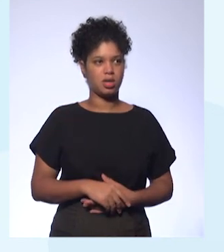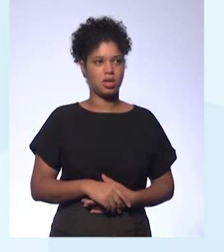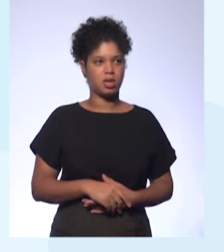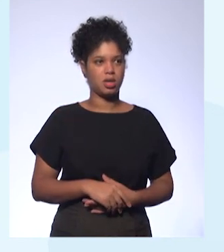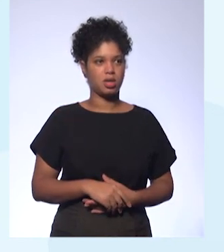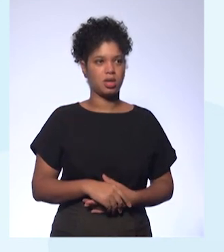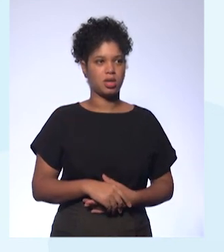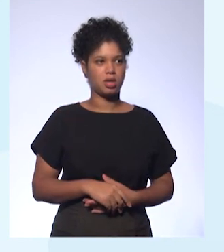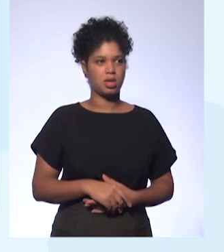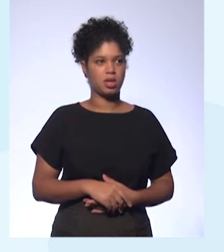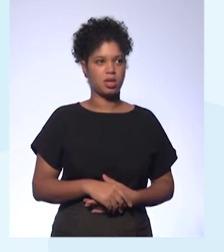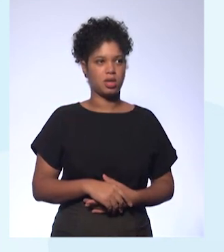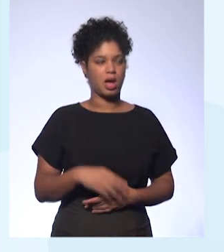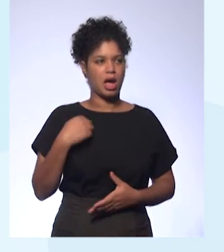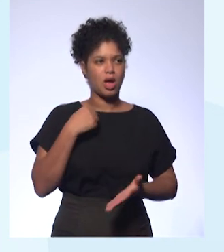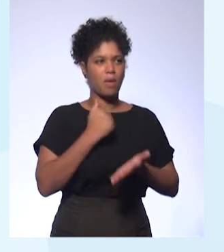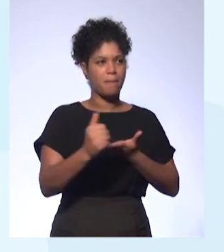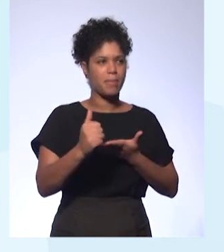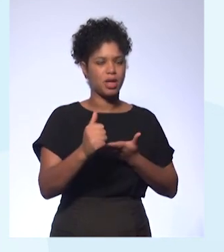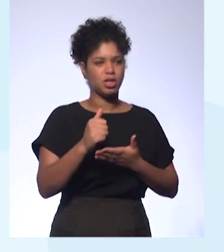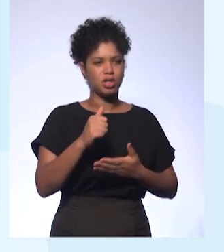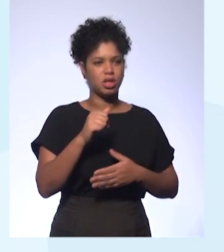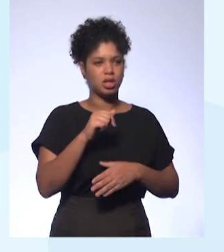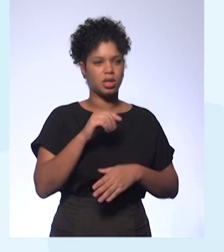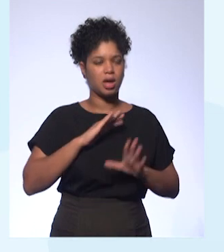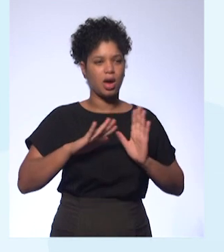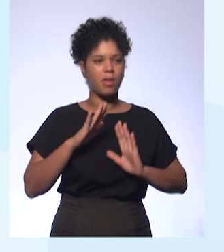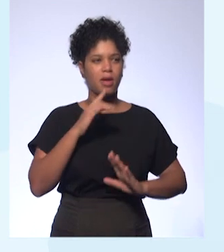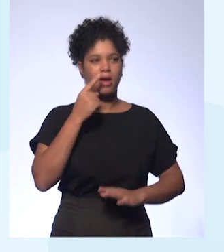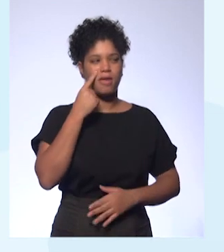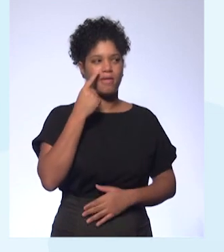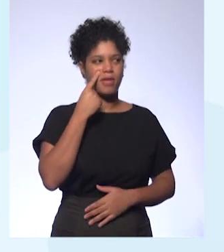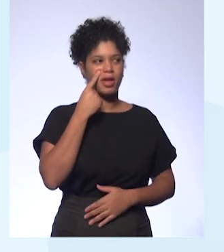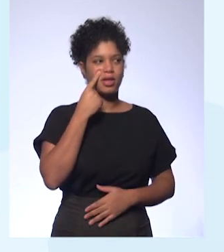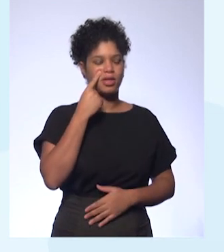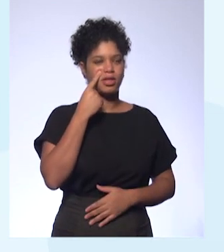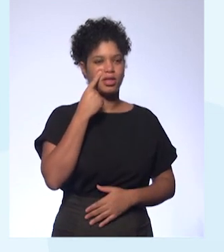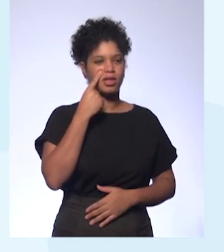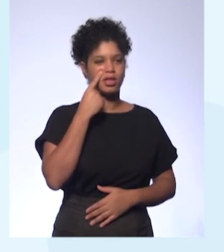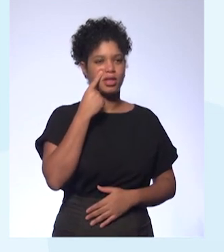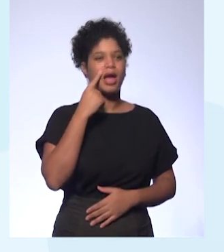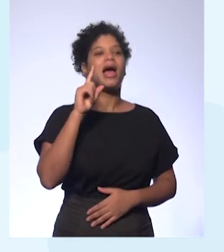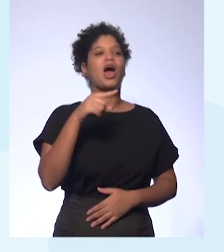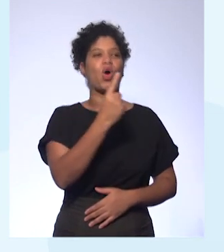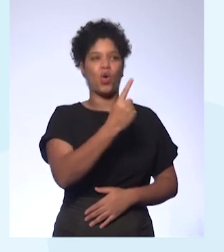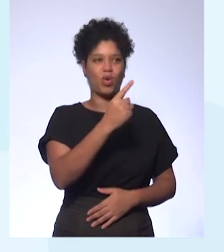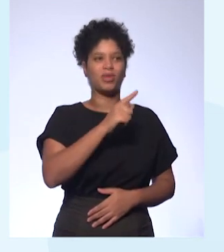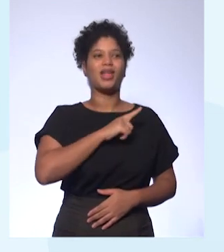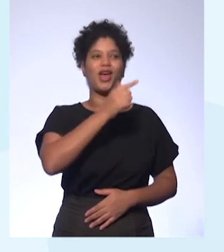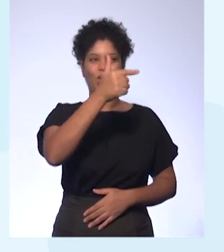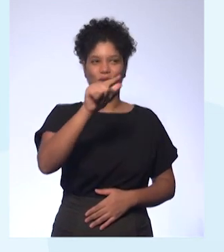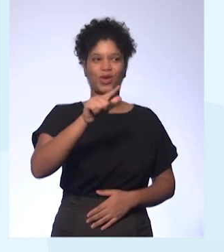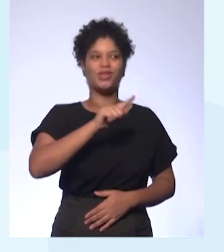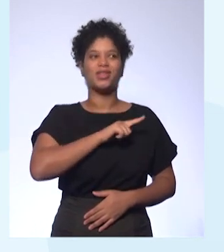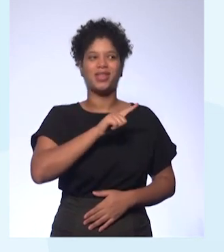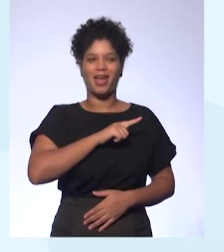aqui. Cobre, 4. Enxofre. Ah, eu tenho o enxofre aqui, ó.